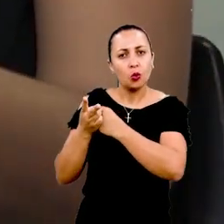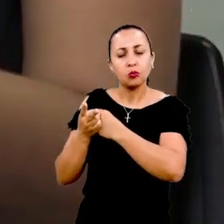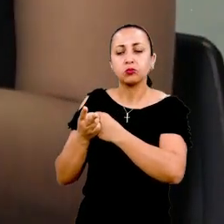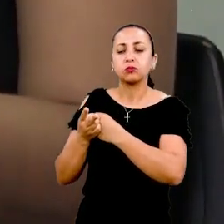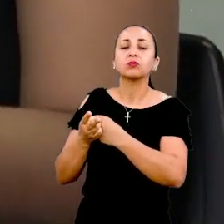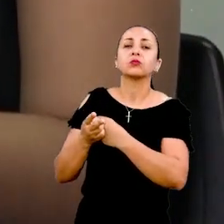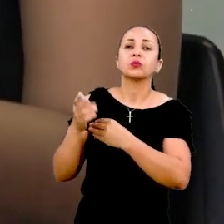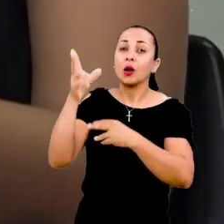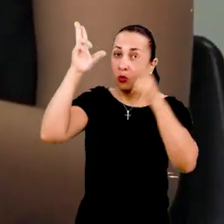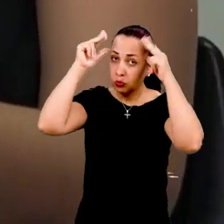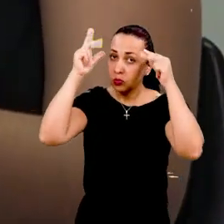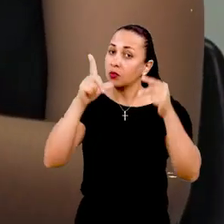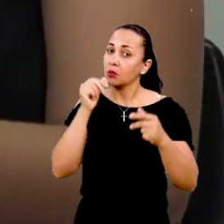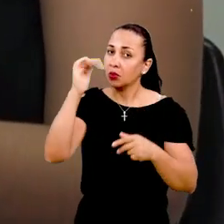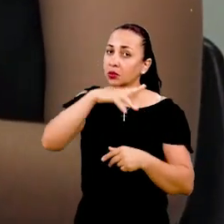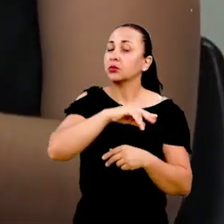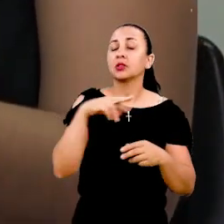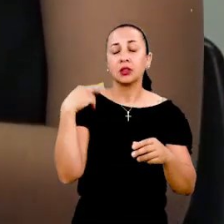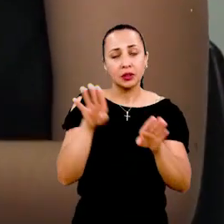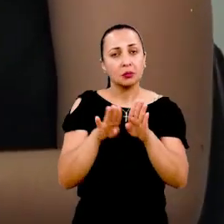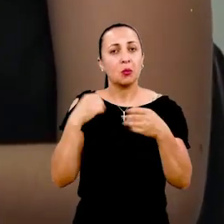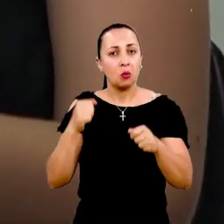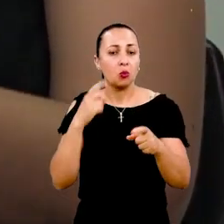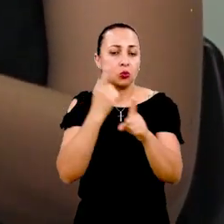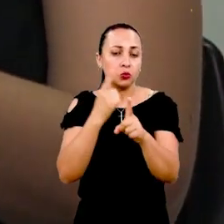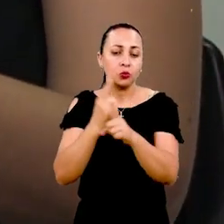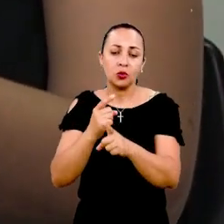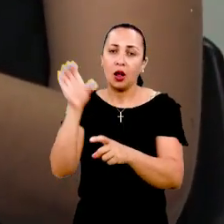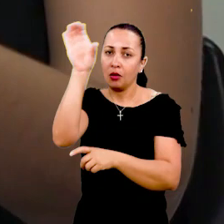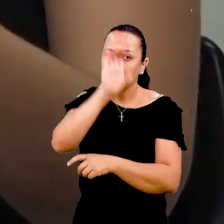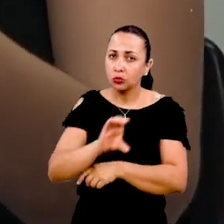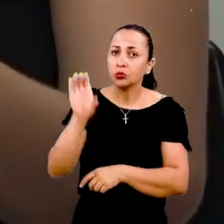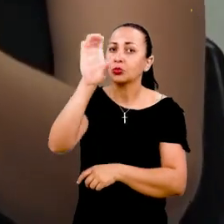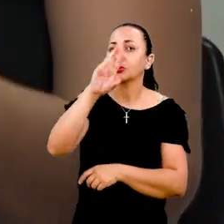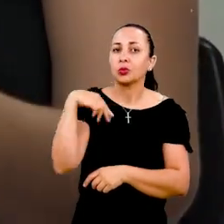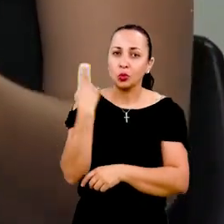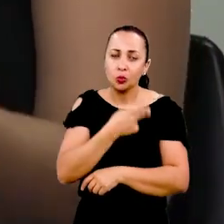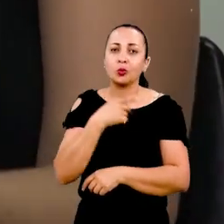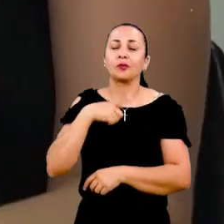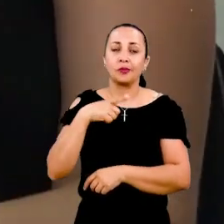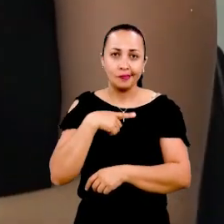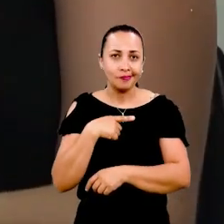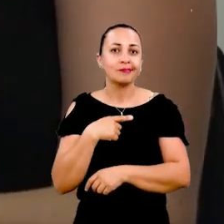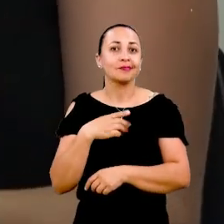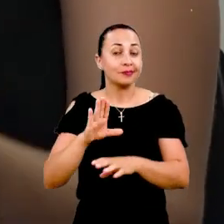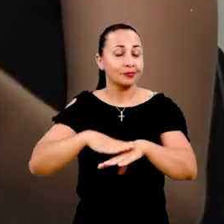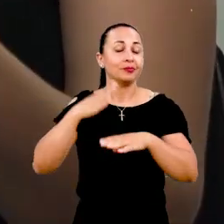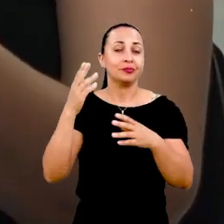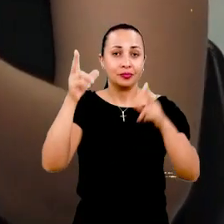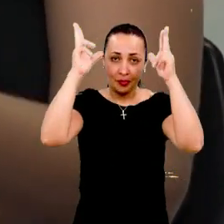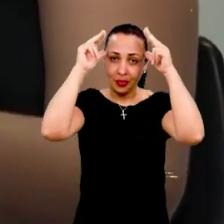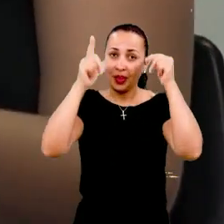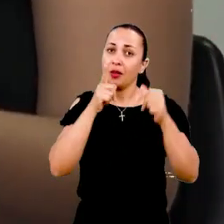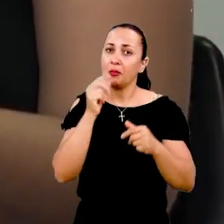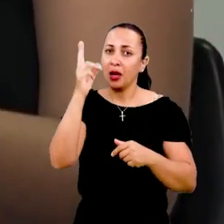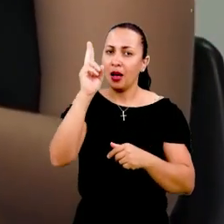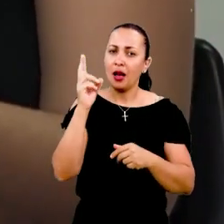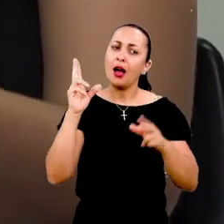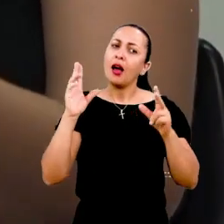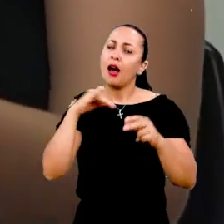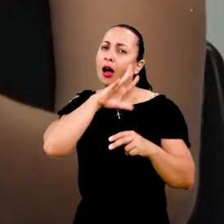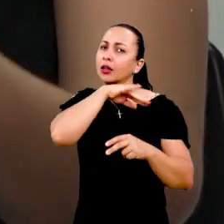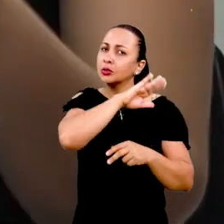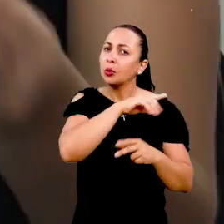marinhos. Ou, por exemplo, a gente pode identificar uma região em que a gente tem uma ocorrência de cavalos marinhos, mas